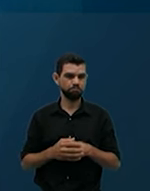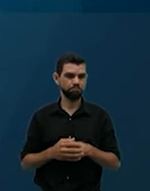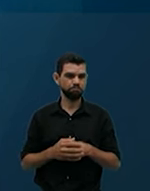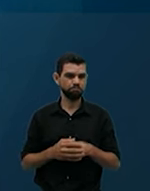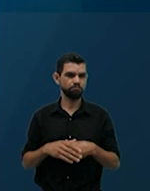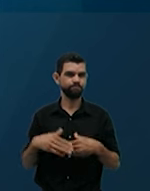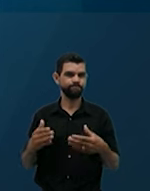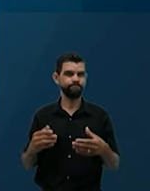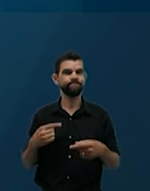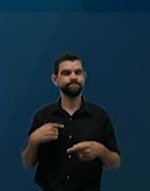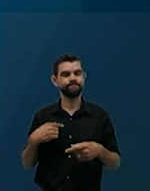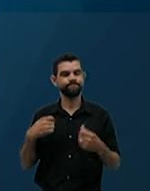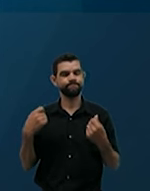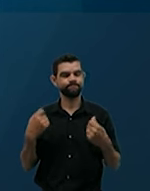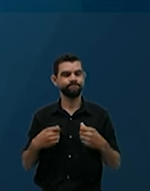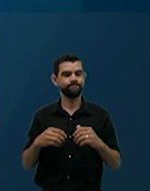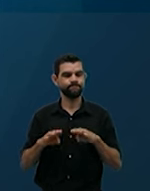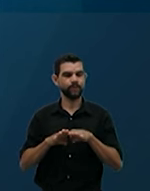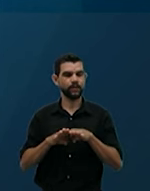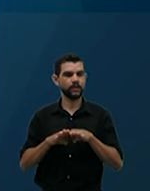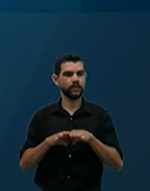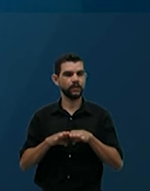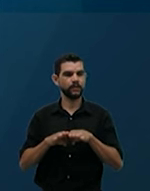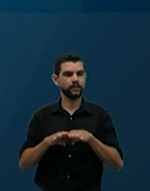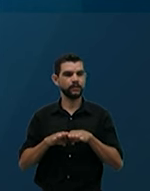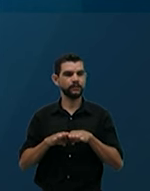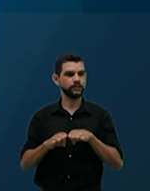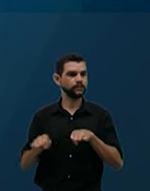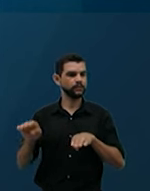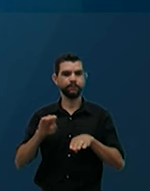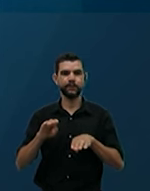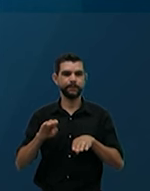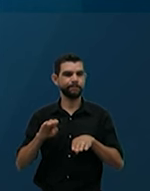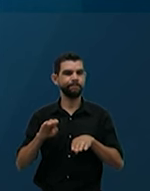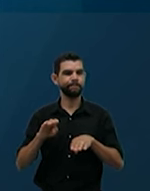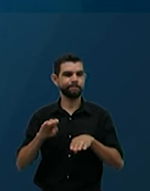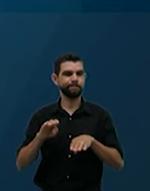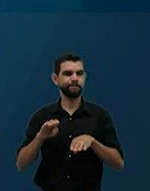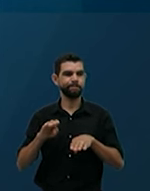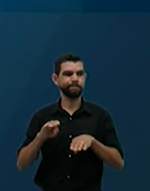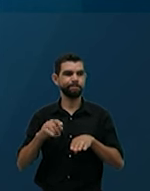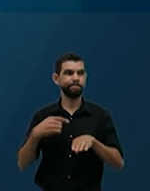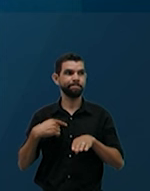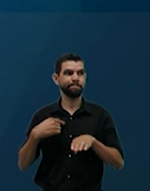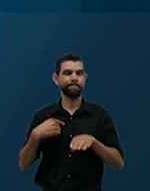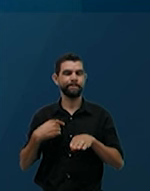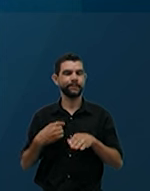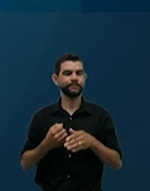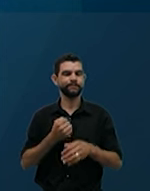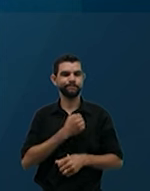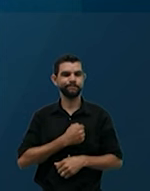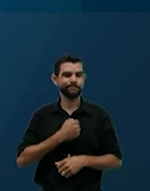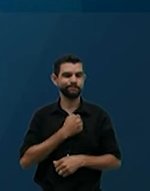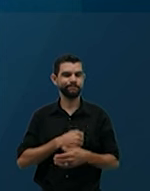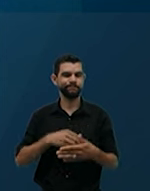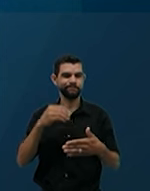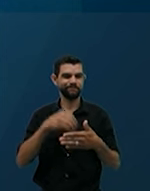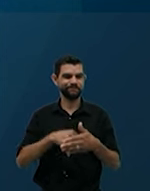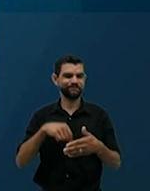mim desempatar. Eu vou ter que desempatar. Eu estou até com saudade de votar nessa sessão, faz tanto